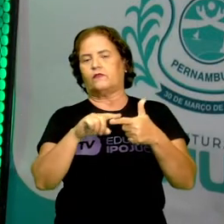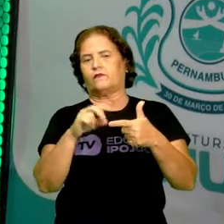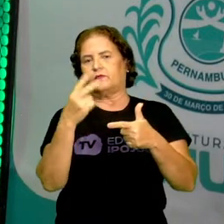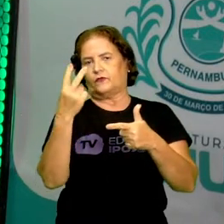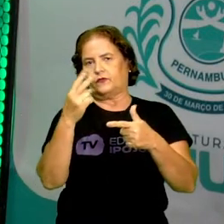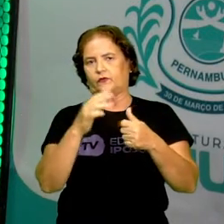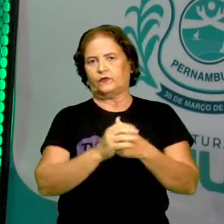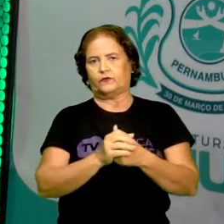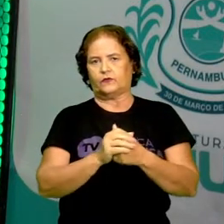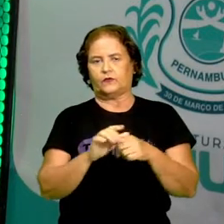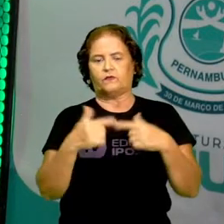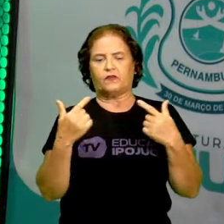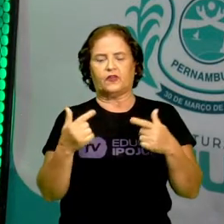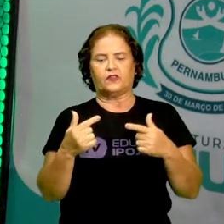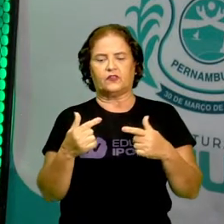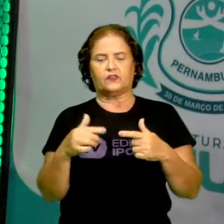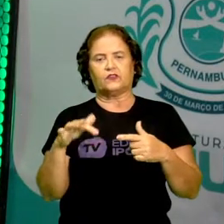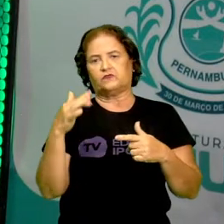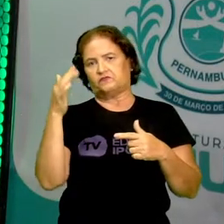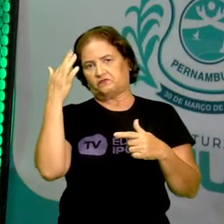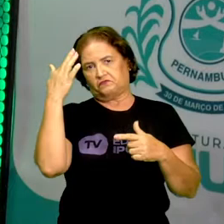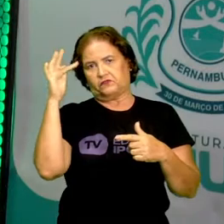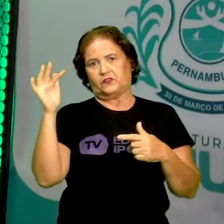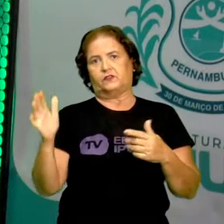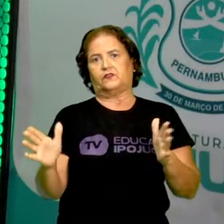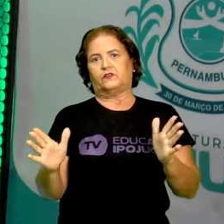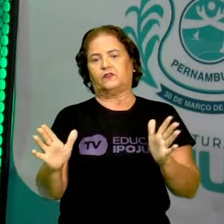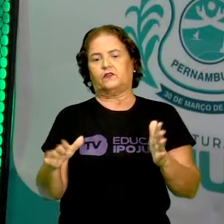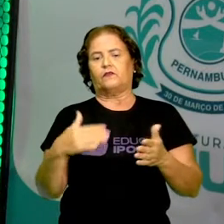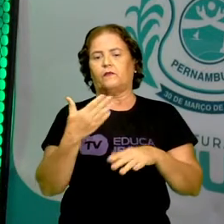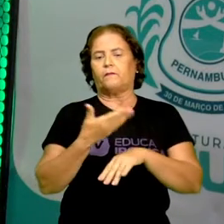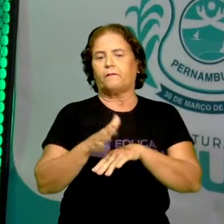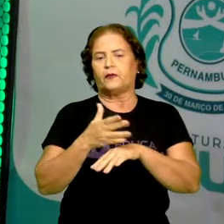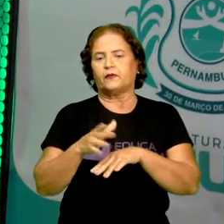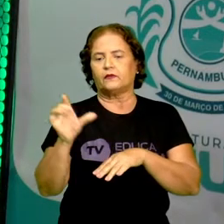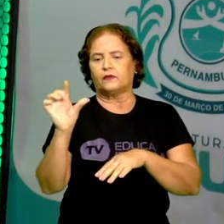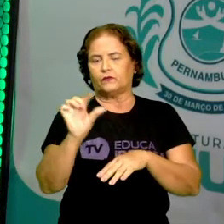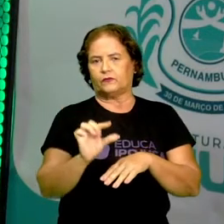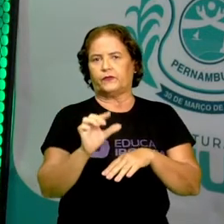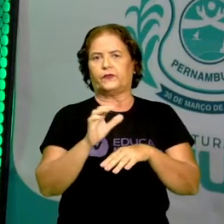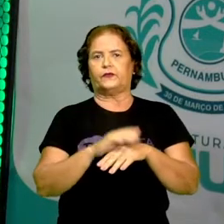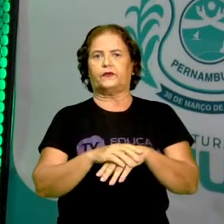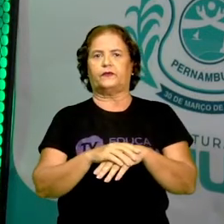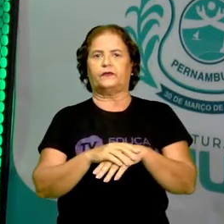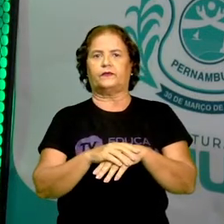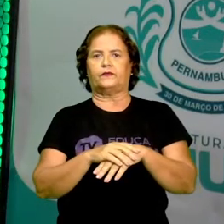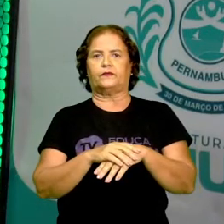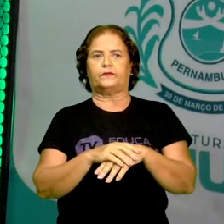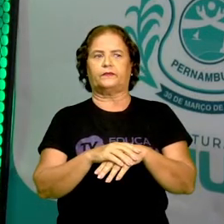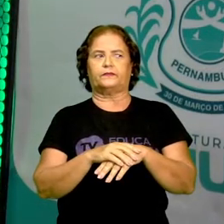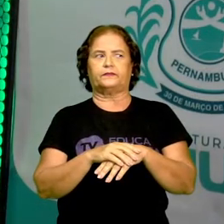está muito na teoria. Que tal praticar um pouco? Vamos praticar um pouco.